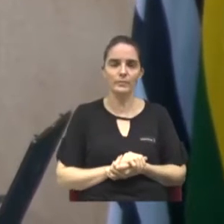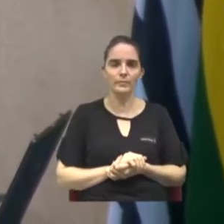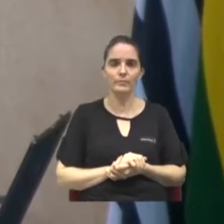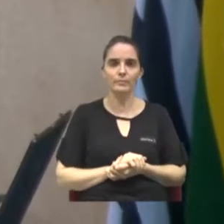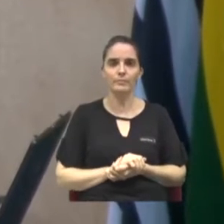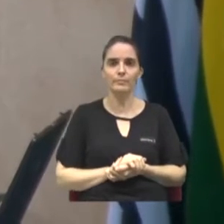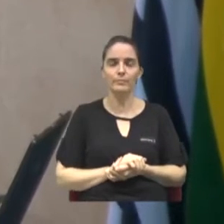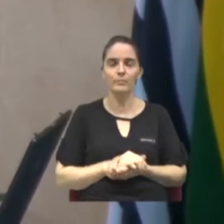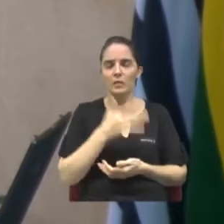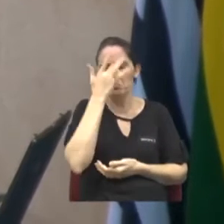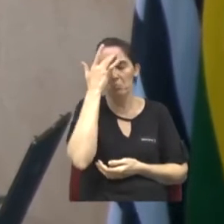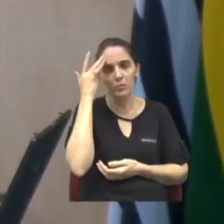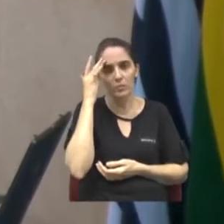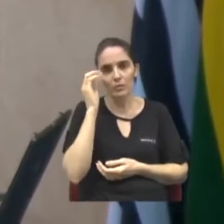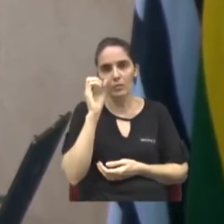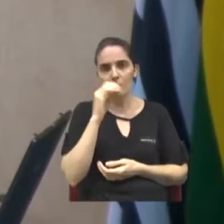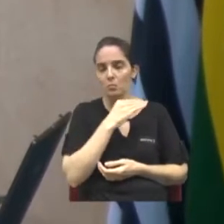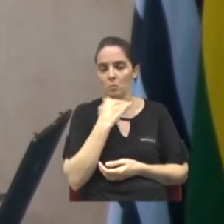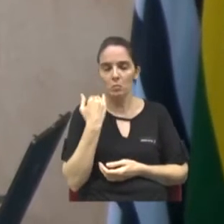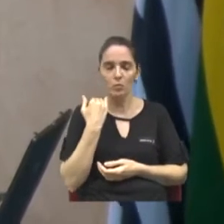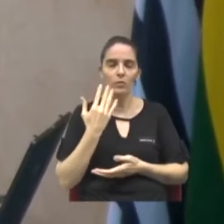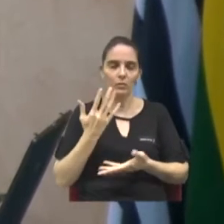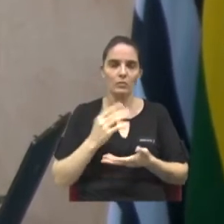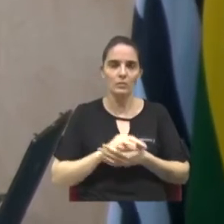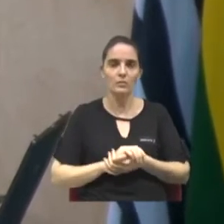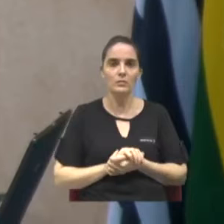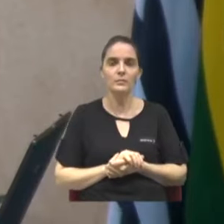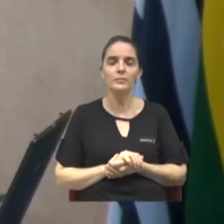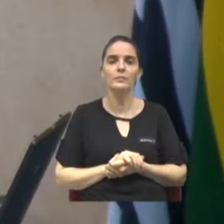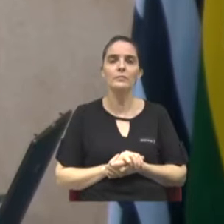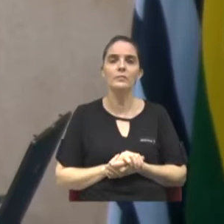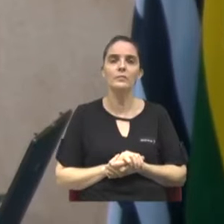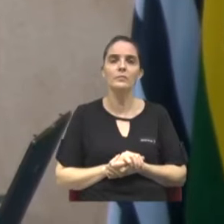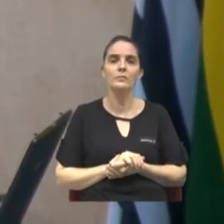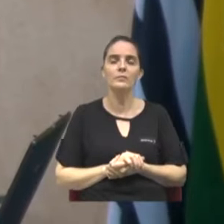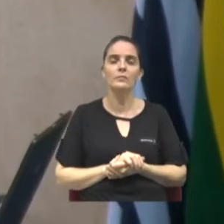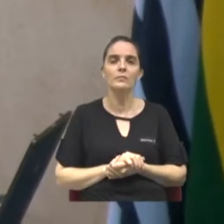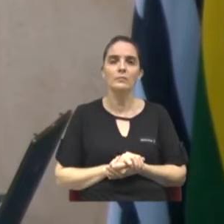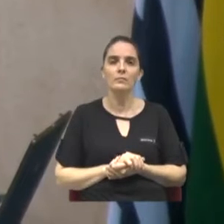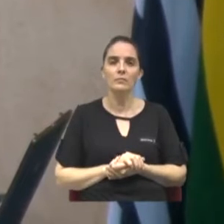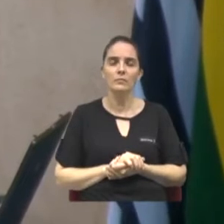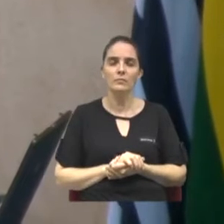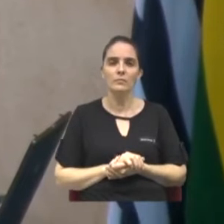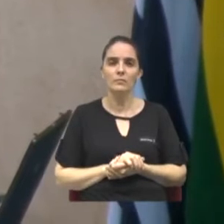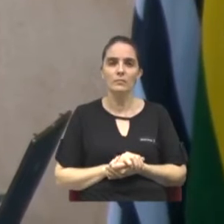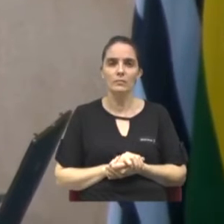pelo falecimento ou pelo passamento de alguém no município.